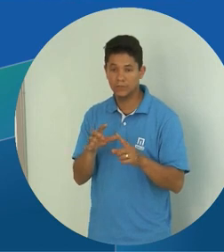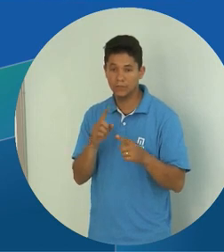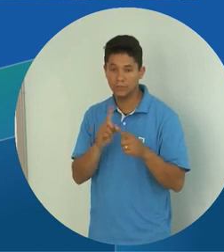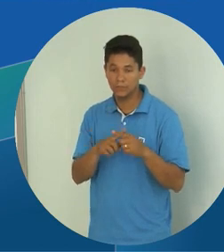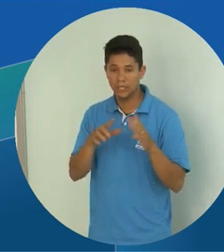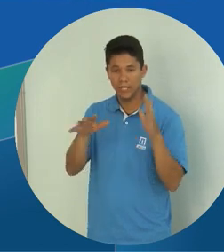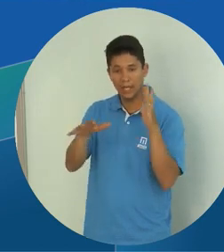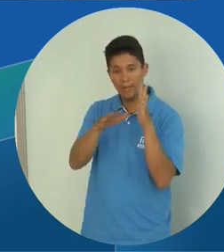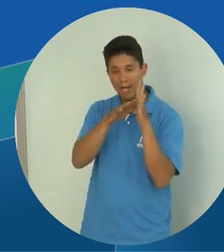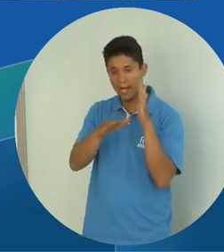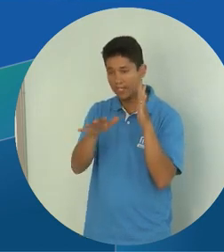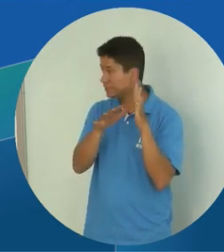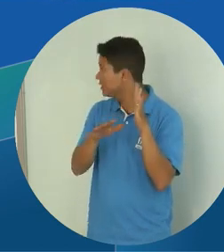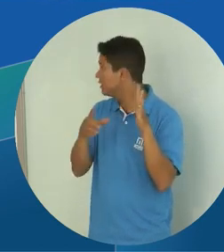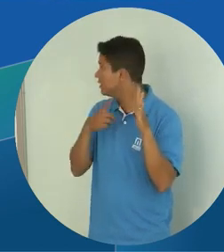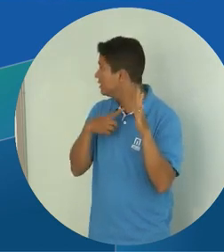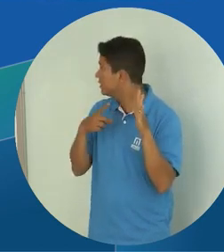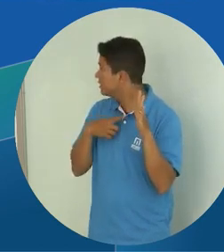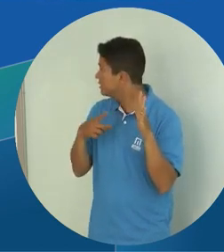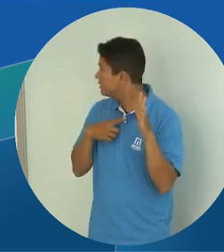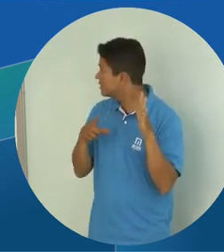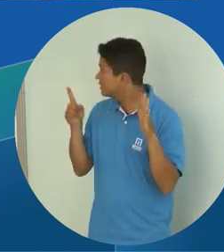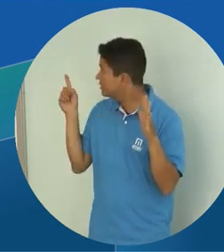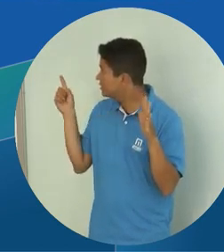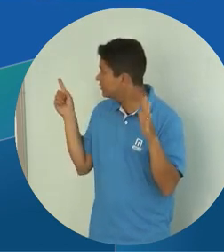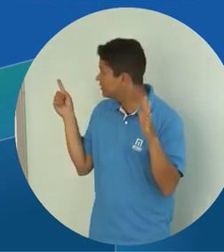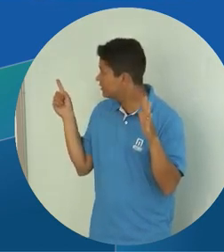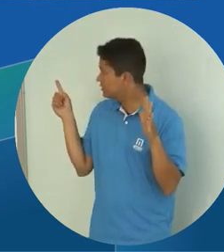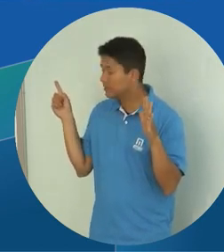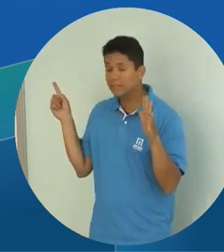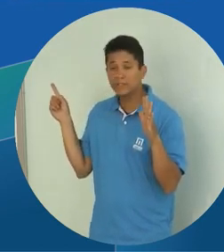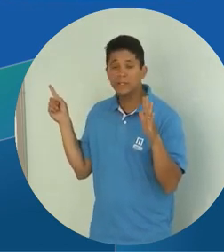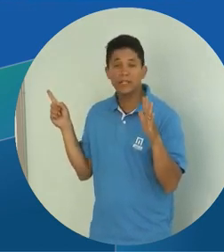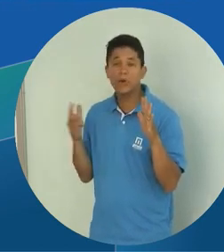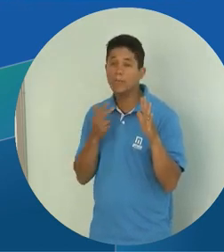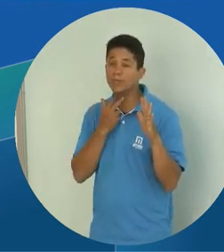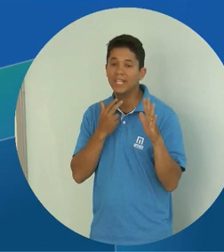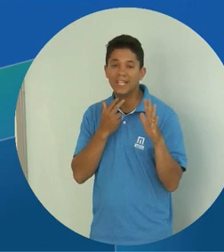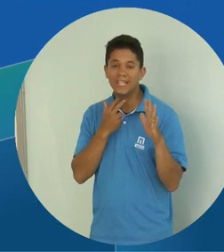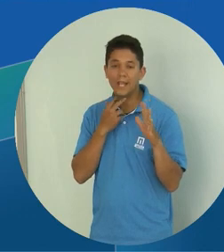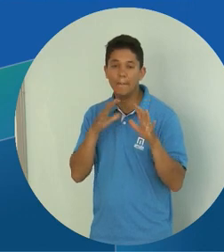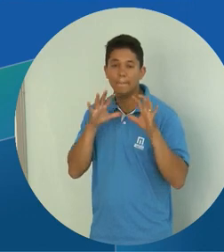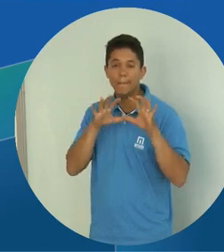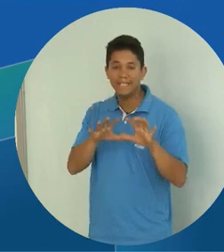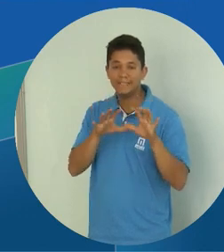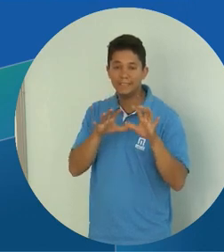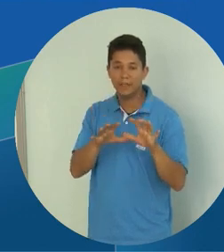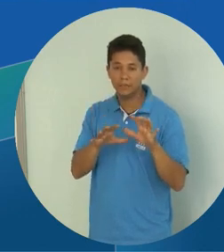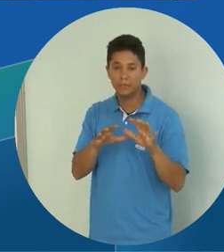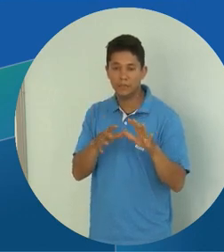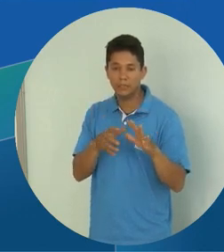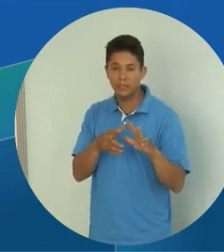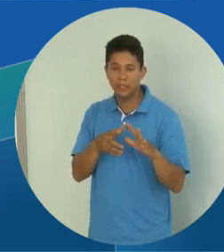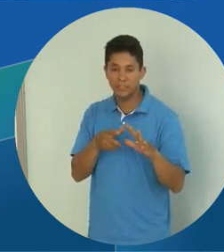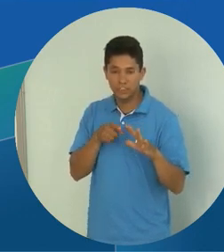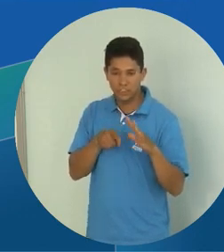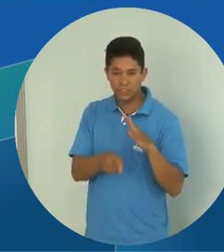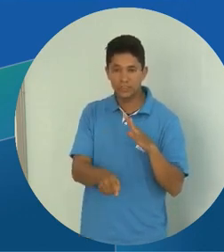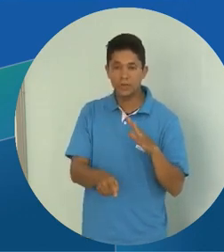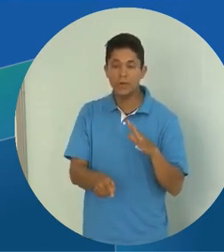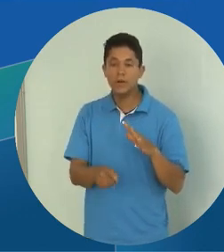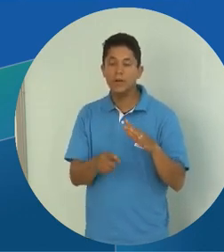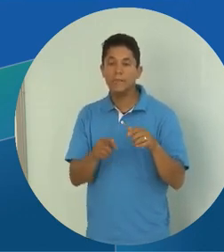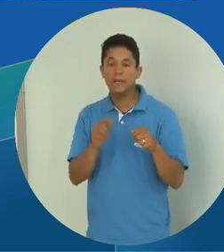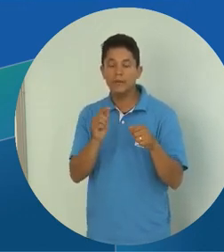alteada e não poderia receber grandes pressões de injeção para não causar fissura na construção da